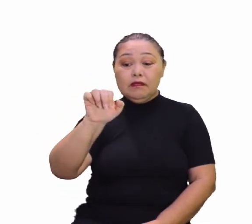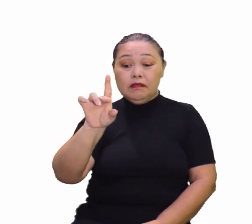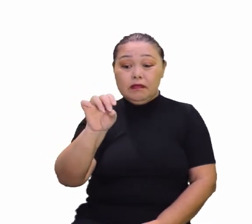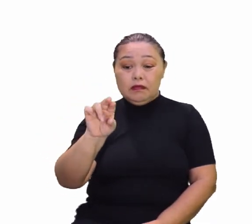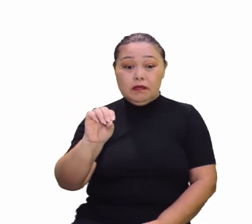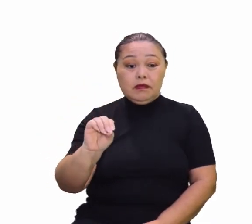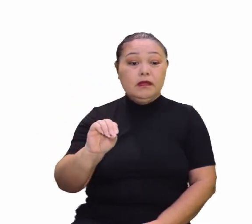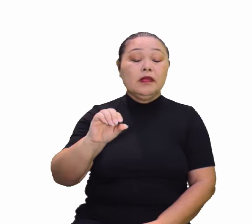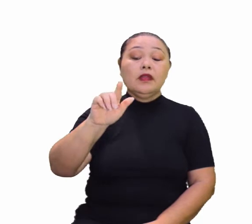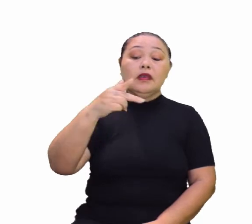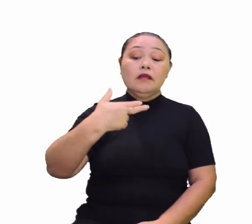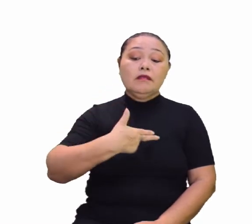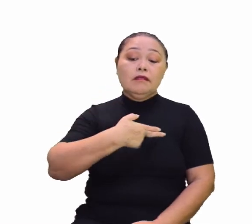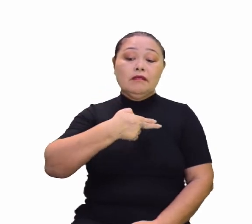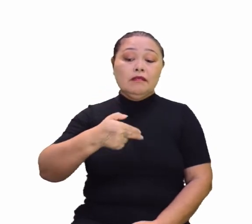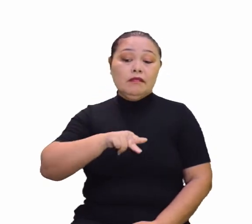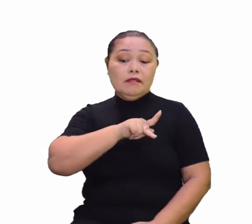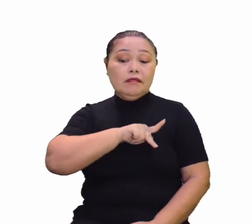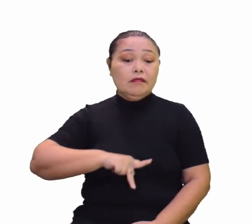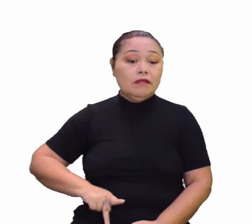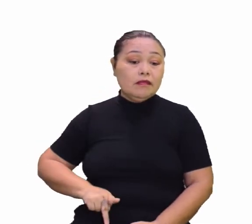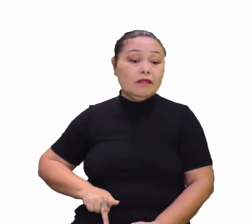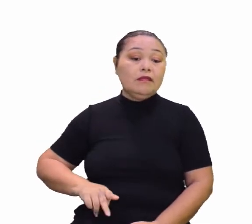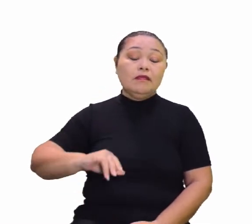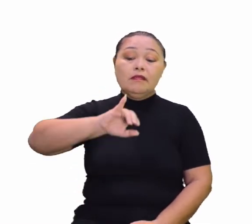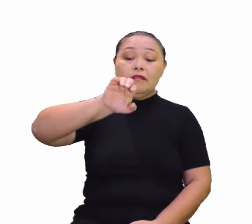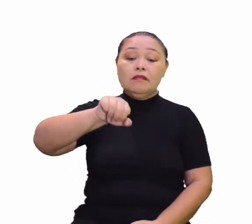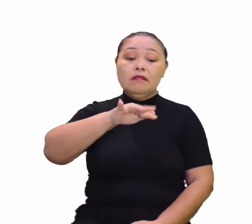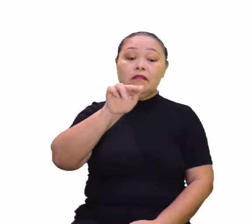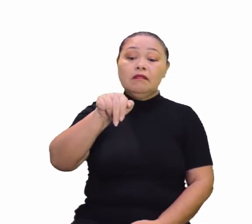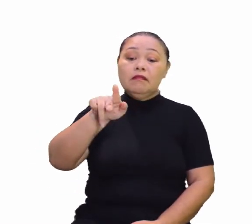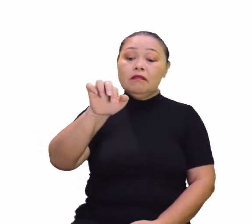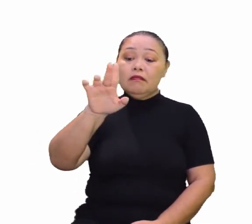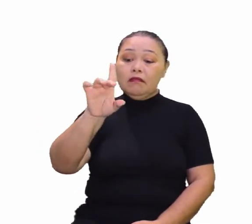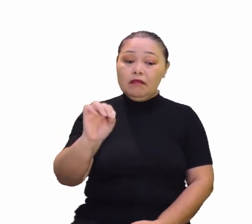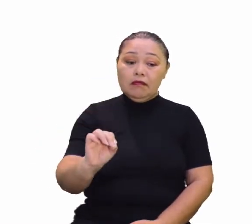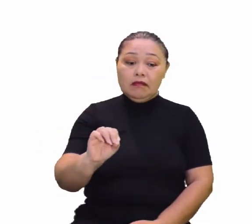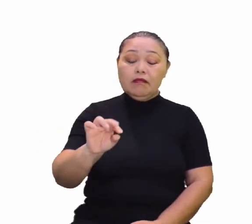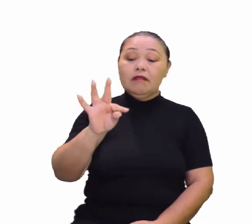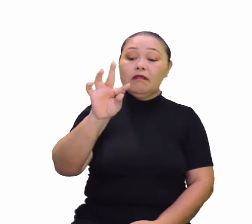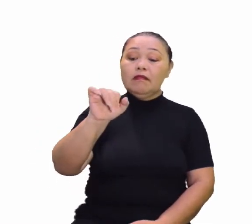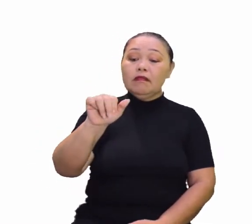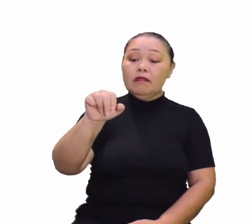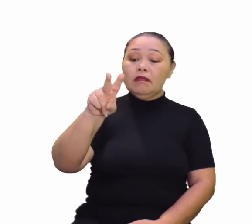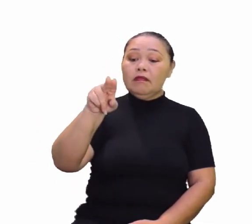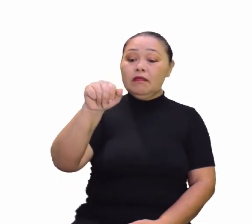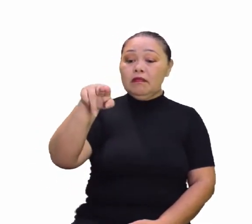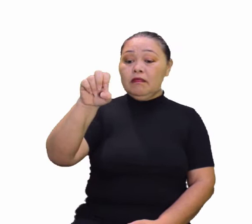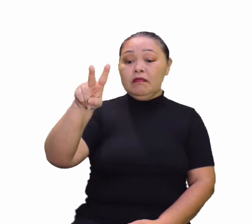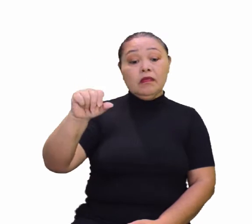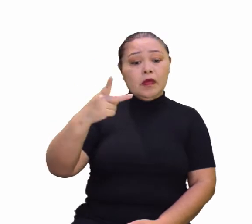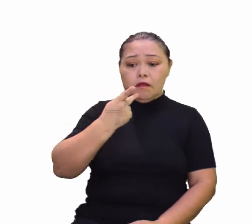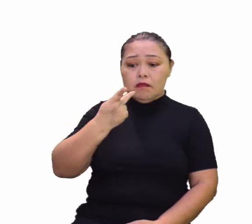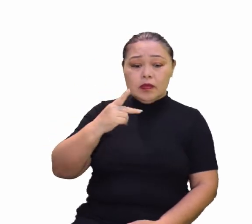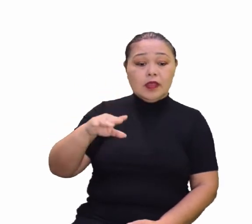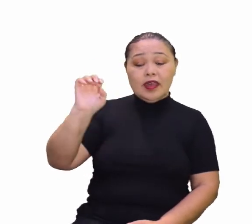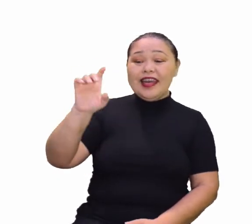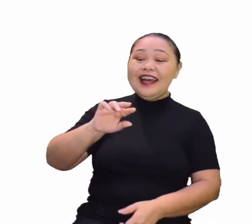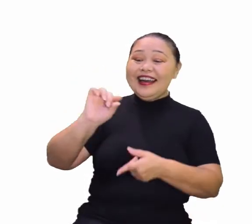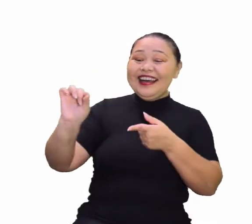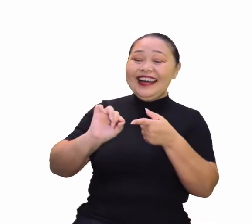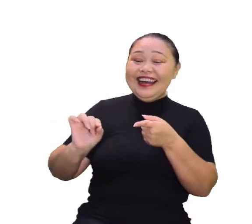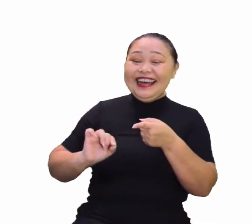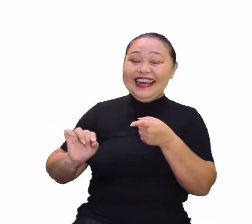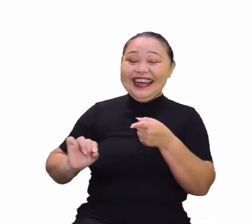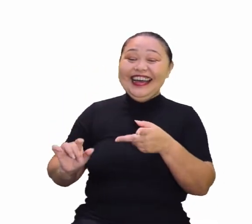Jânio Quadros, C. Getúlio Vargas, D. João Figueiredo, E aí? Tancredo Neves. Tu fala a letra, eu fico falando